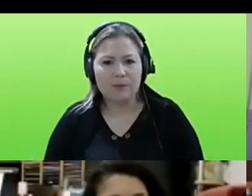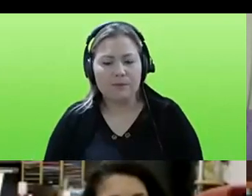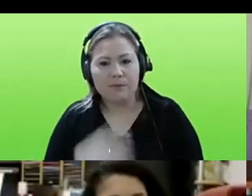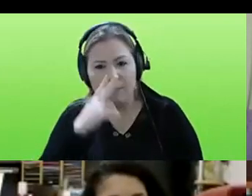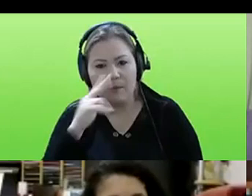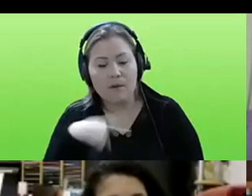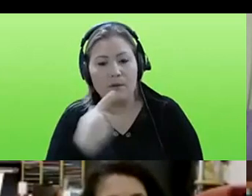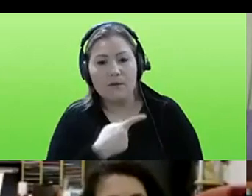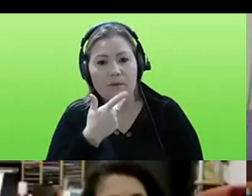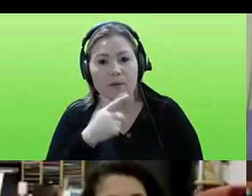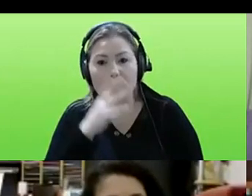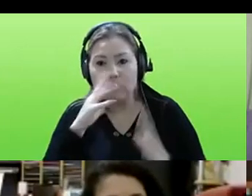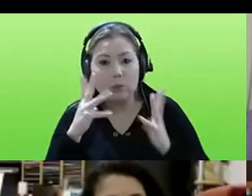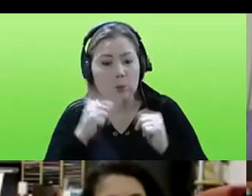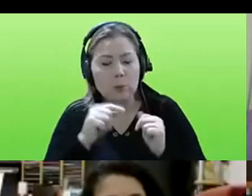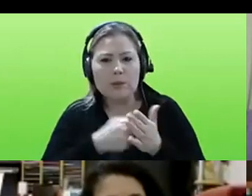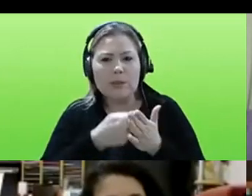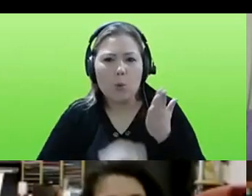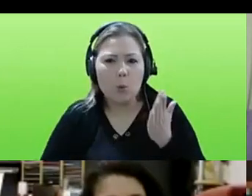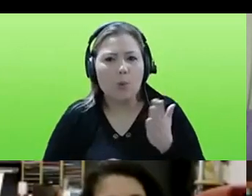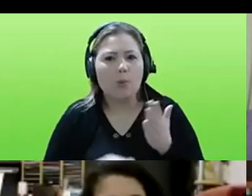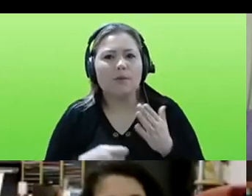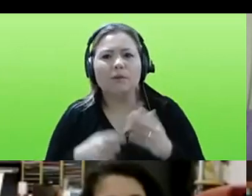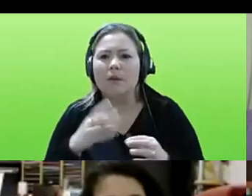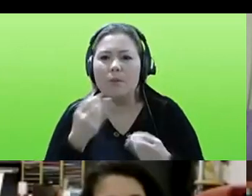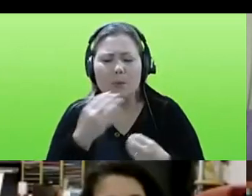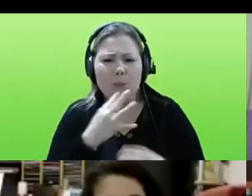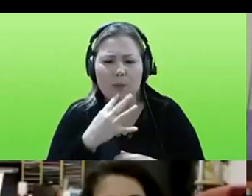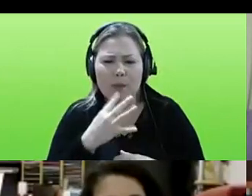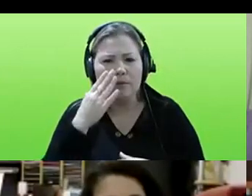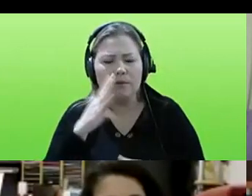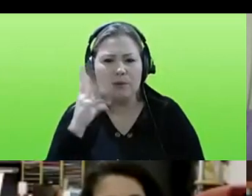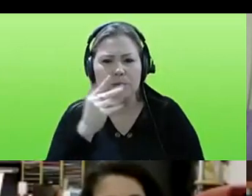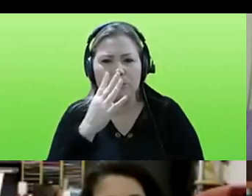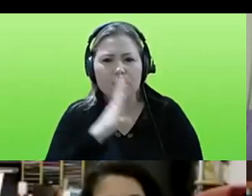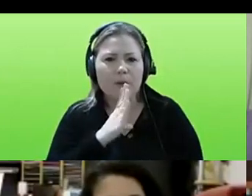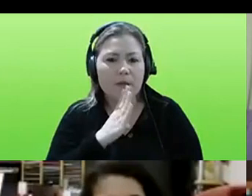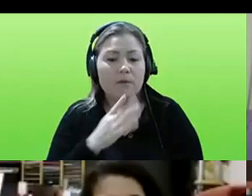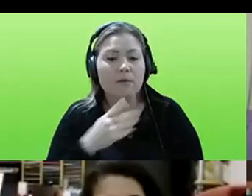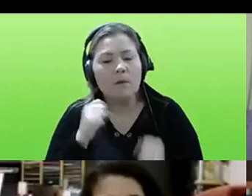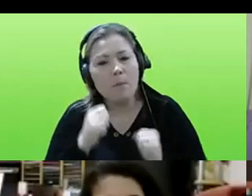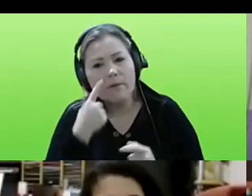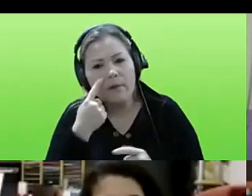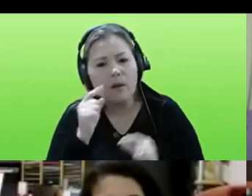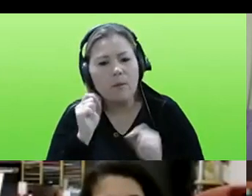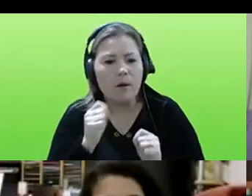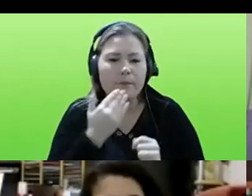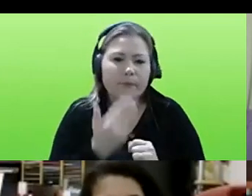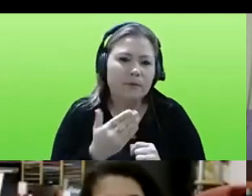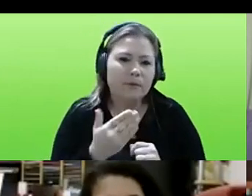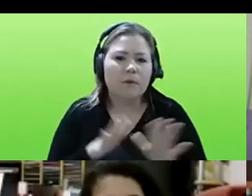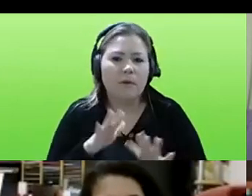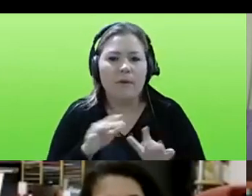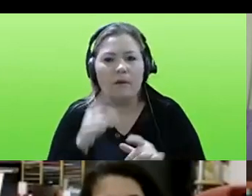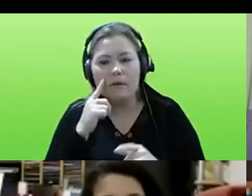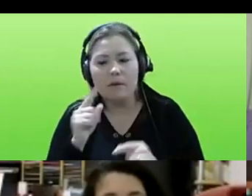aqui, todos esses autores são muito conhecidos nossos. A gente pode ver se pode pedir a Rael Yeg que